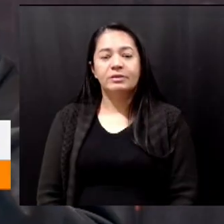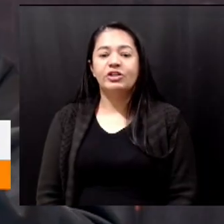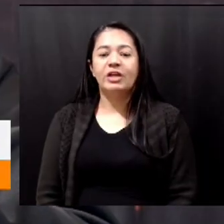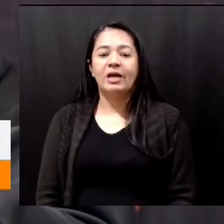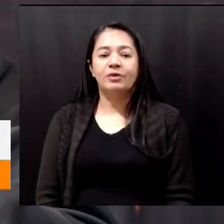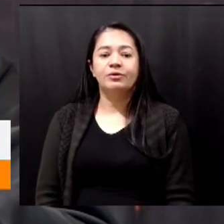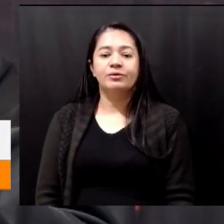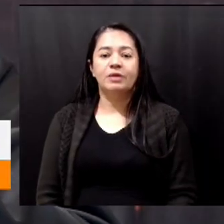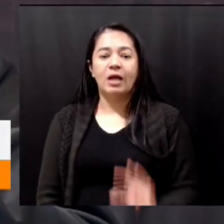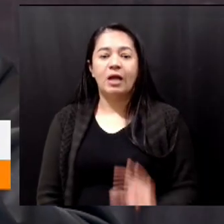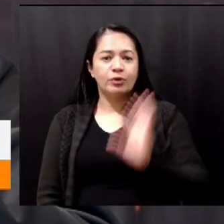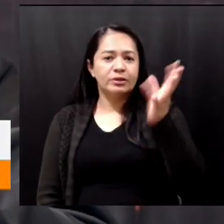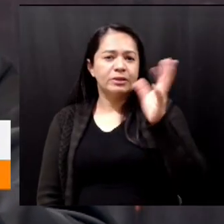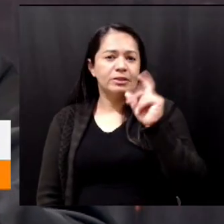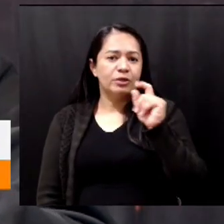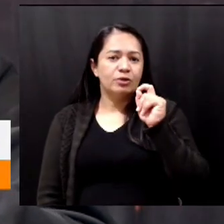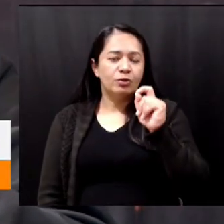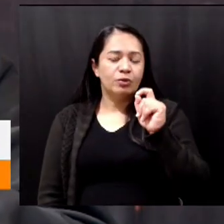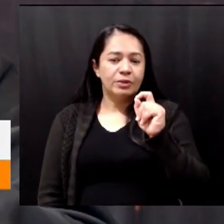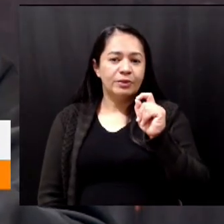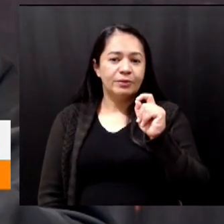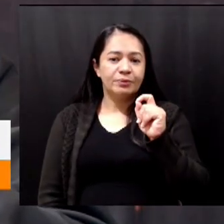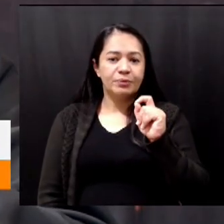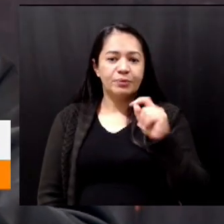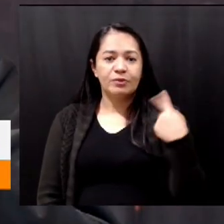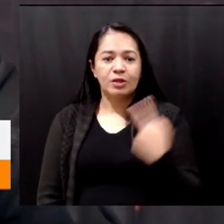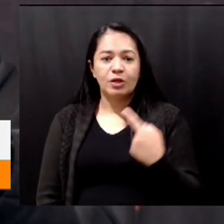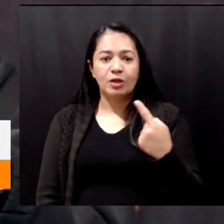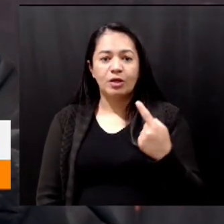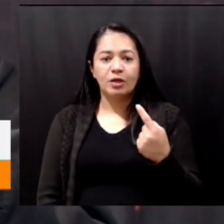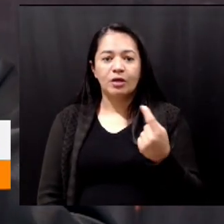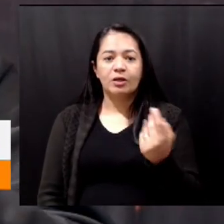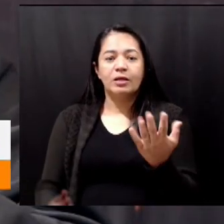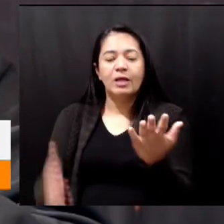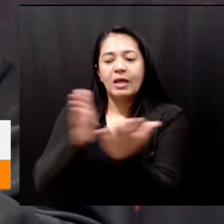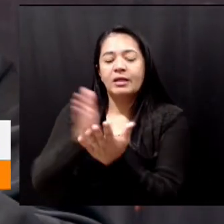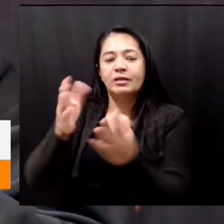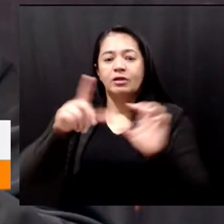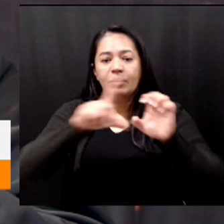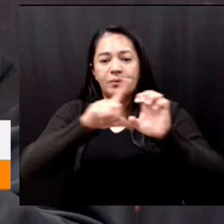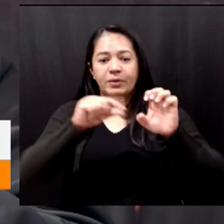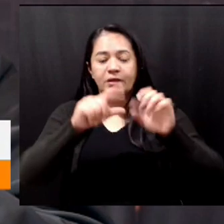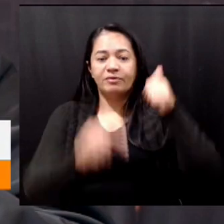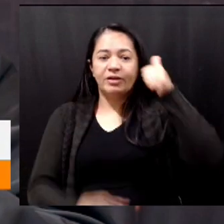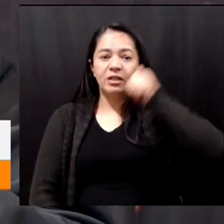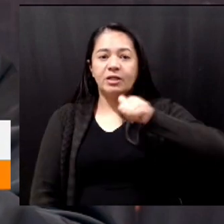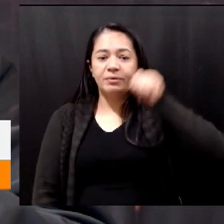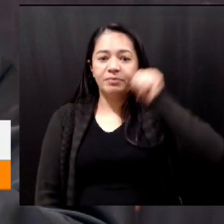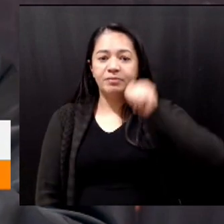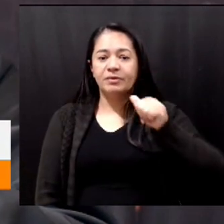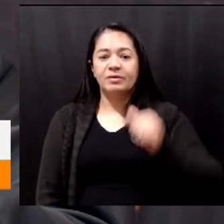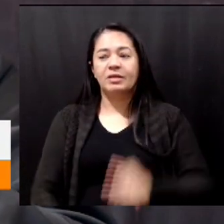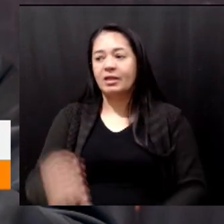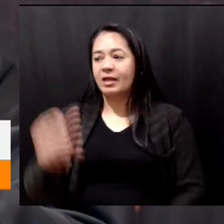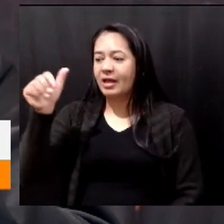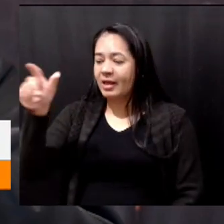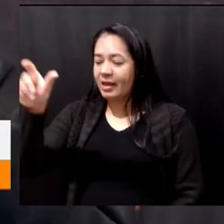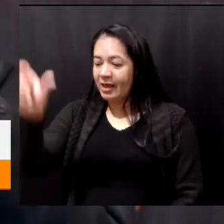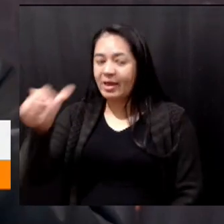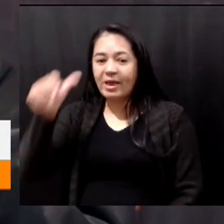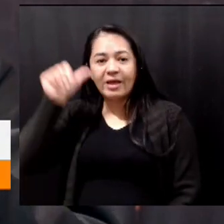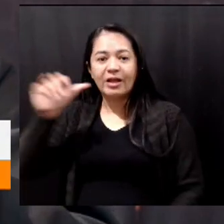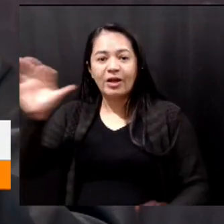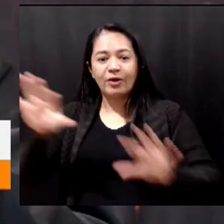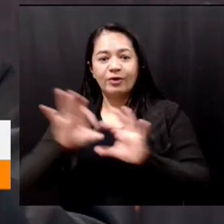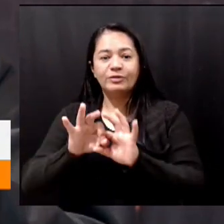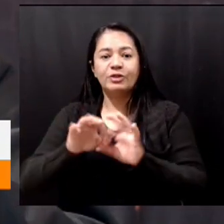achei fantásticas, né? A gente trouxe a trilha do empreendedorismo feminino, o Elas Conectam. Muito bom. O Elas Conectam é aquilo que dá o protagonismo